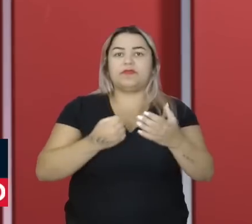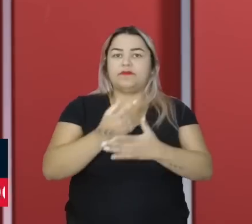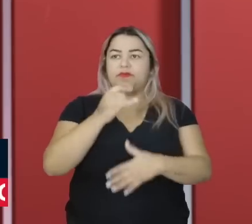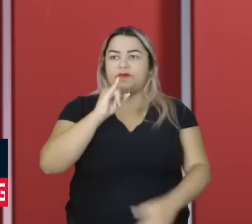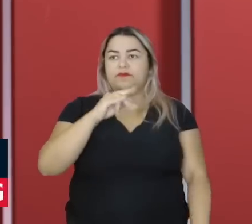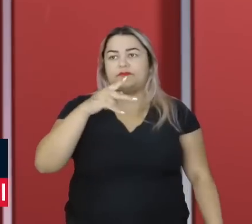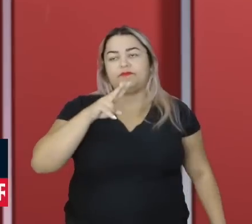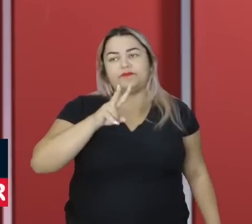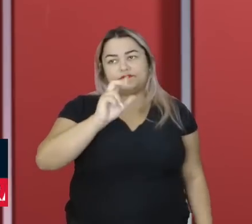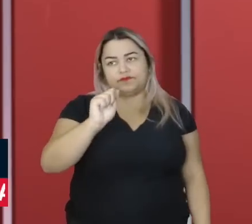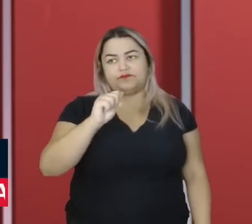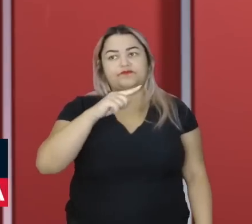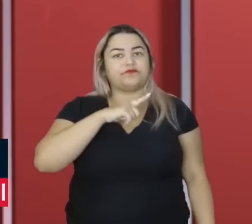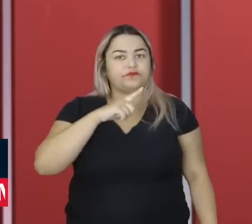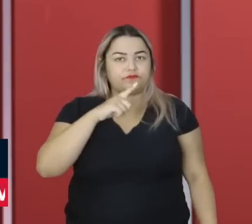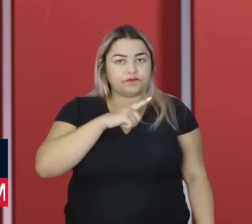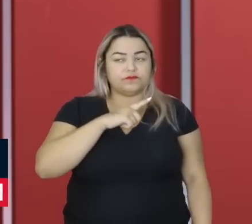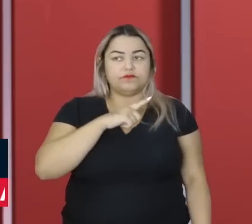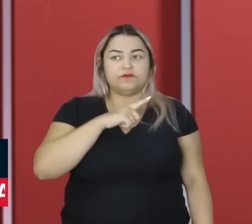tem esse tipo de